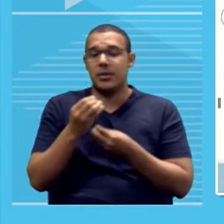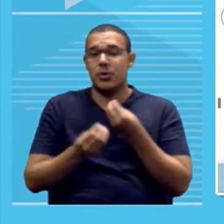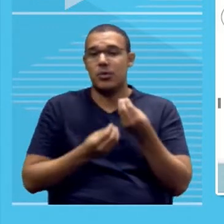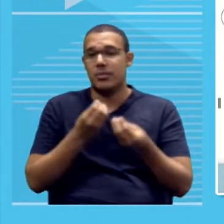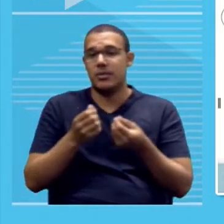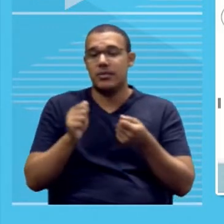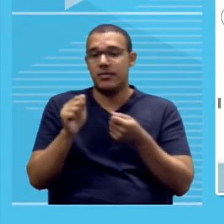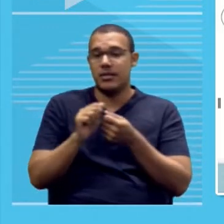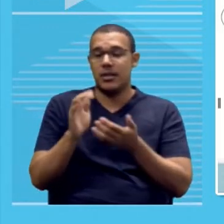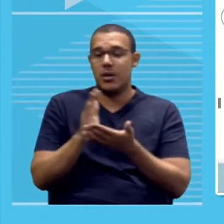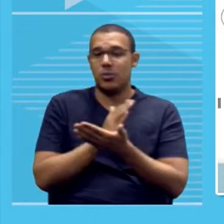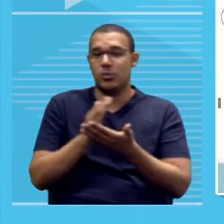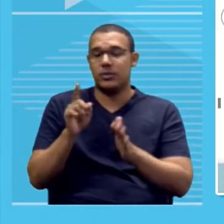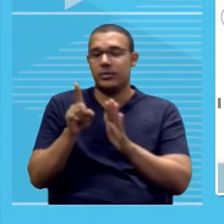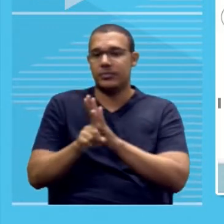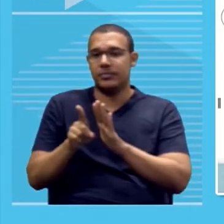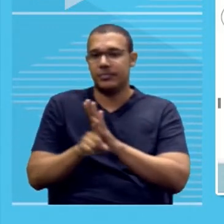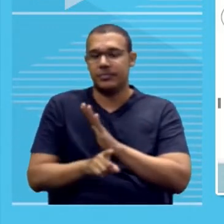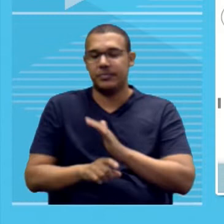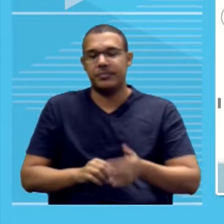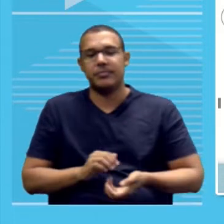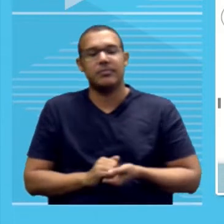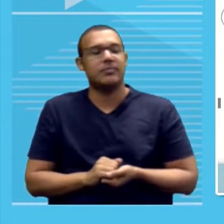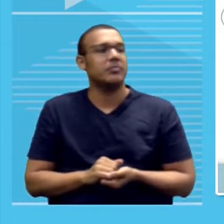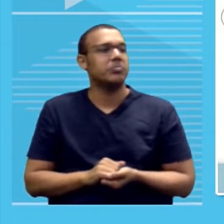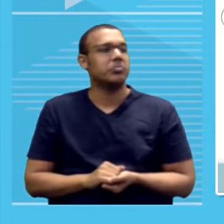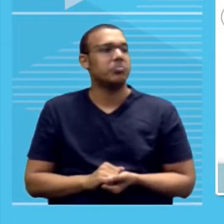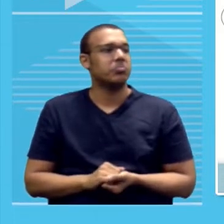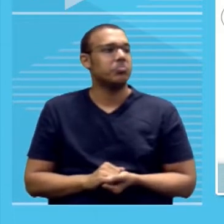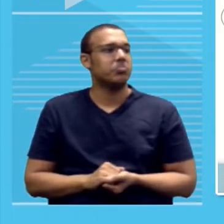sairia de algumas questões, ok? Então vamos adiante.